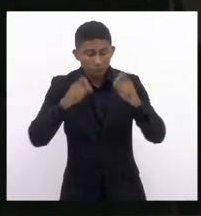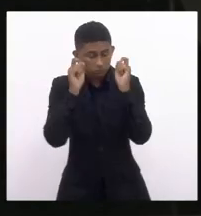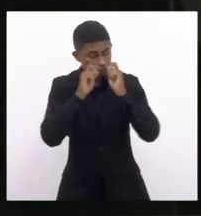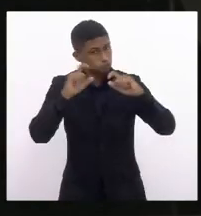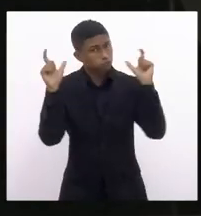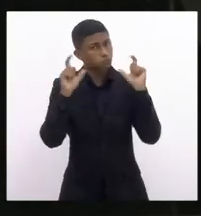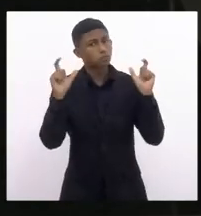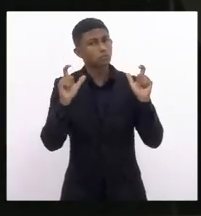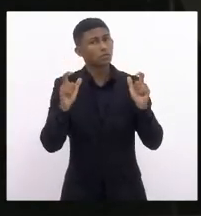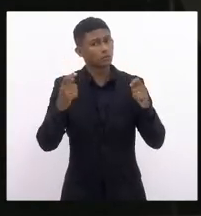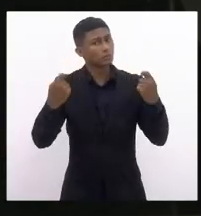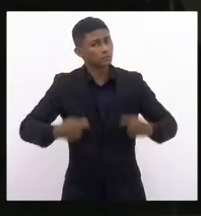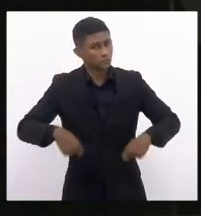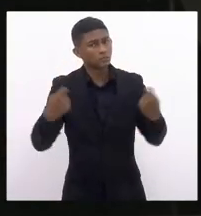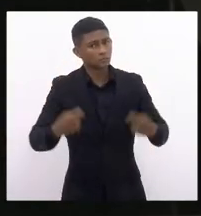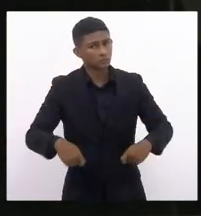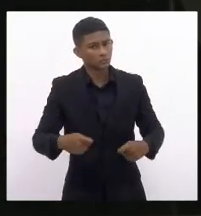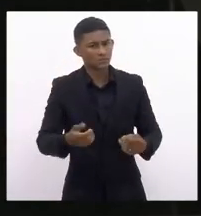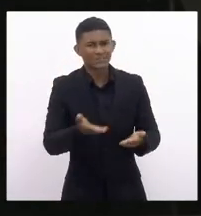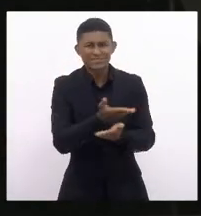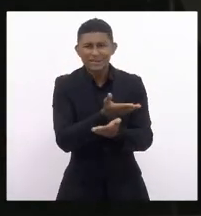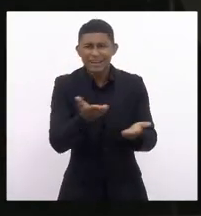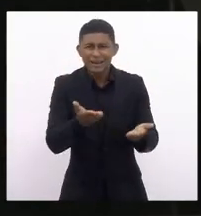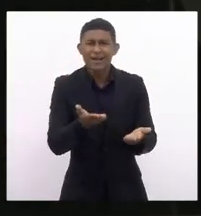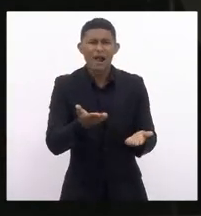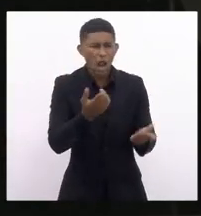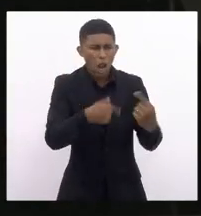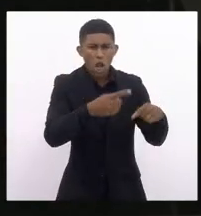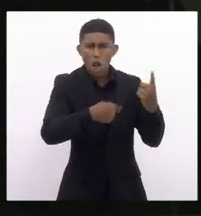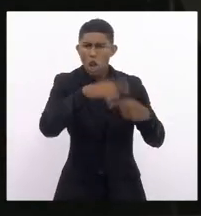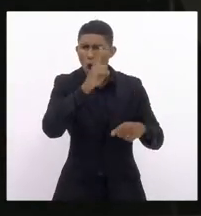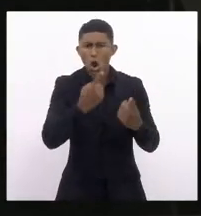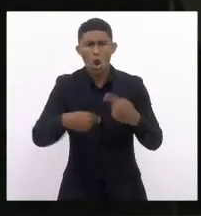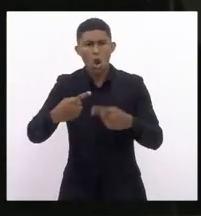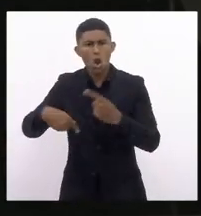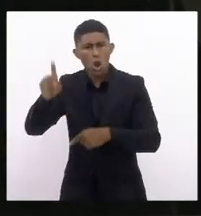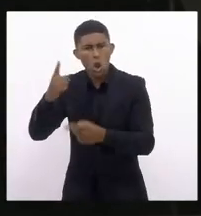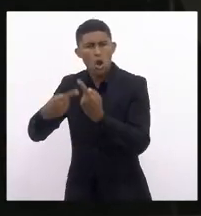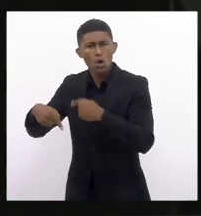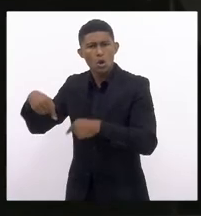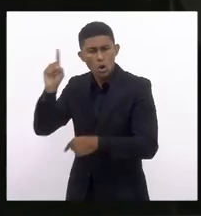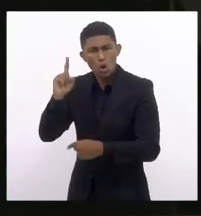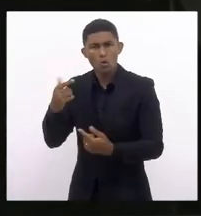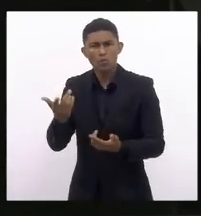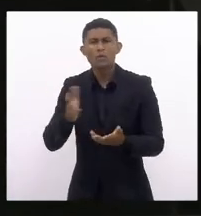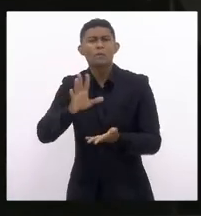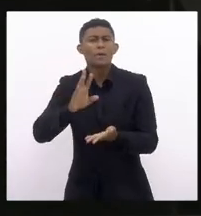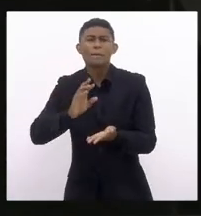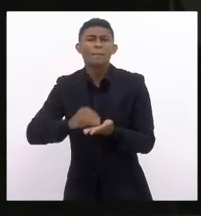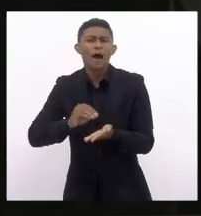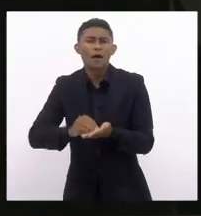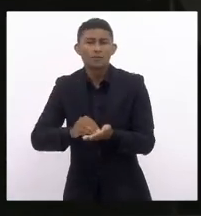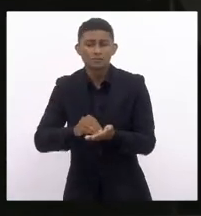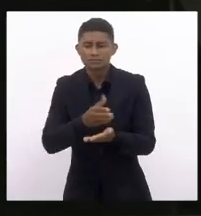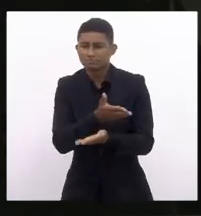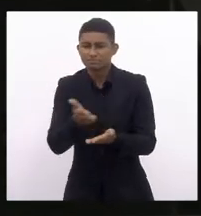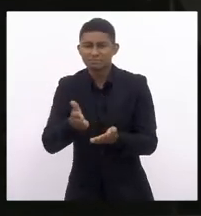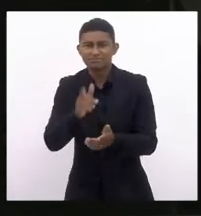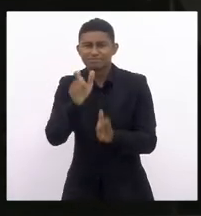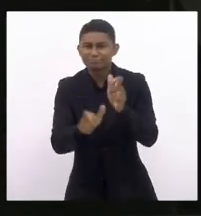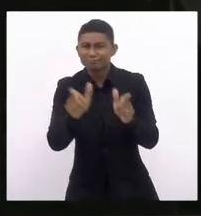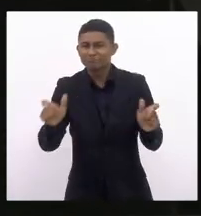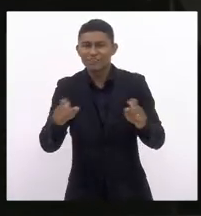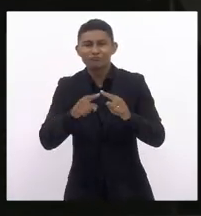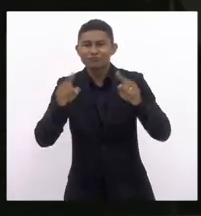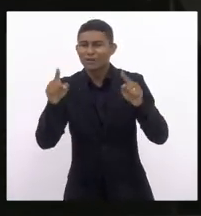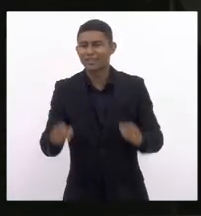de recuar nos seus lucros e aprovar o piso salarial da enfermagem. A proposta que está